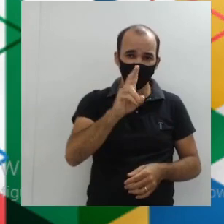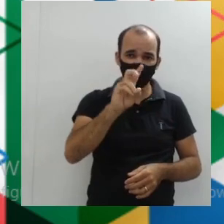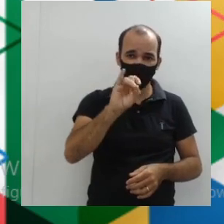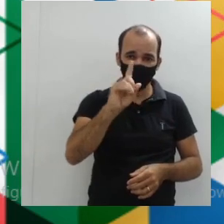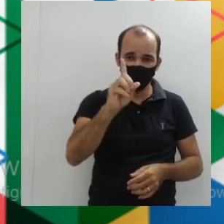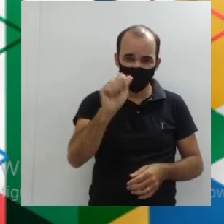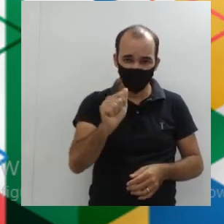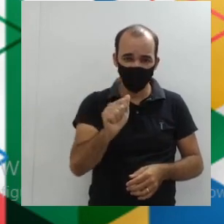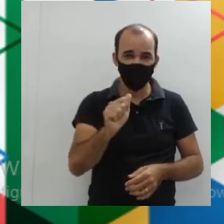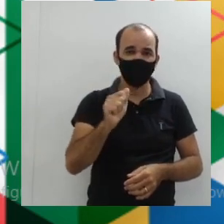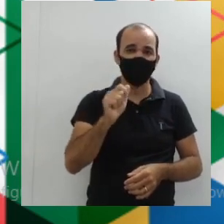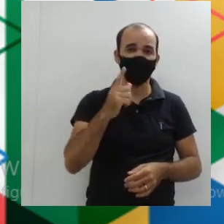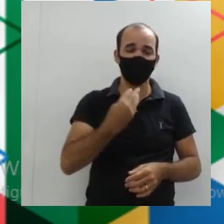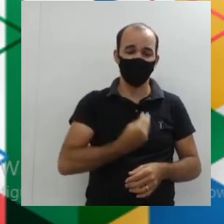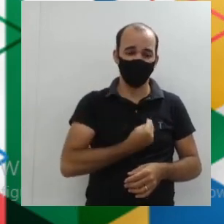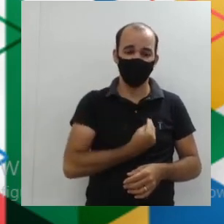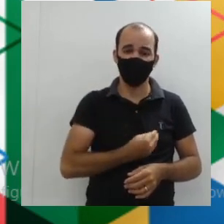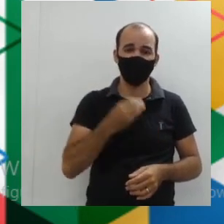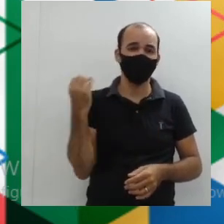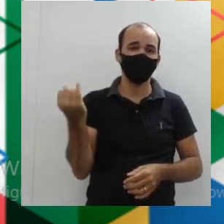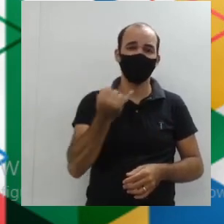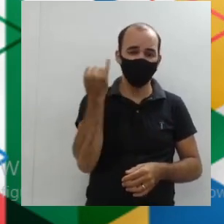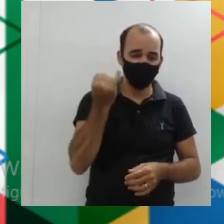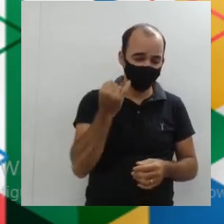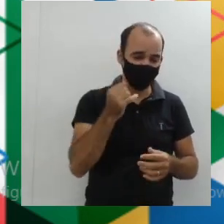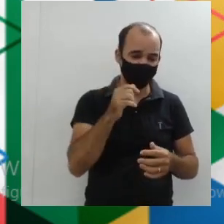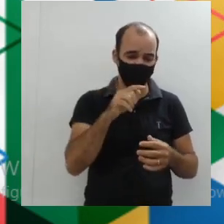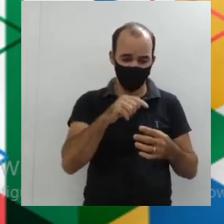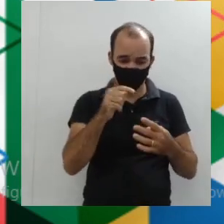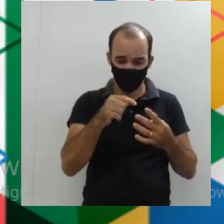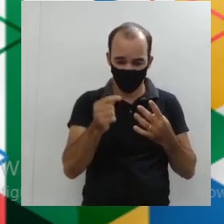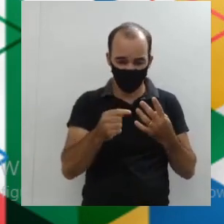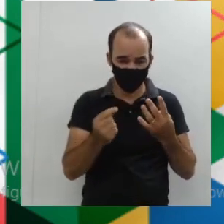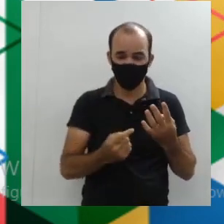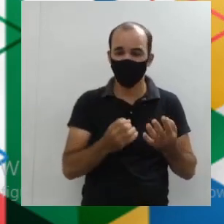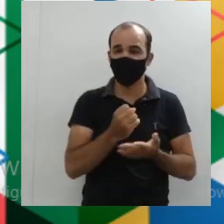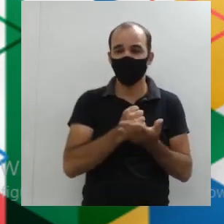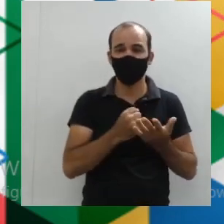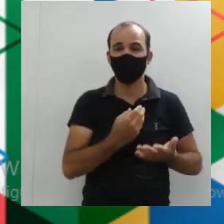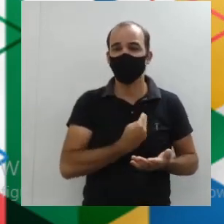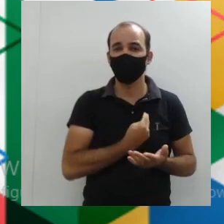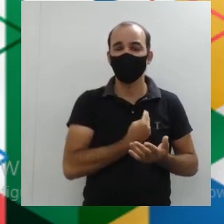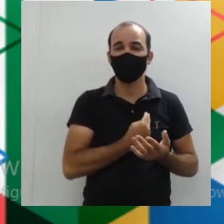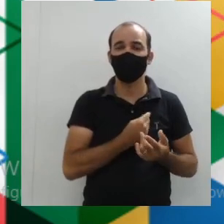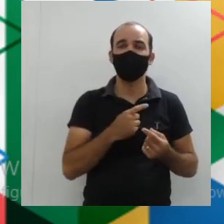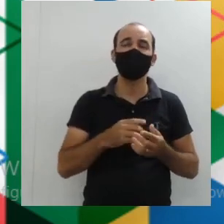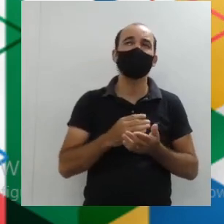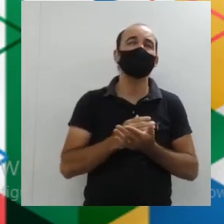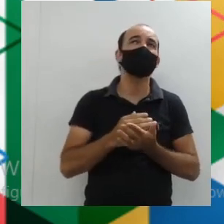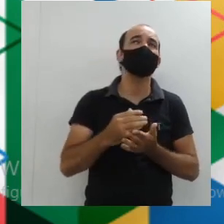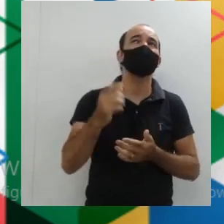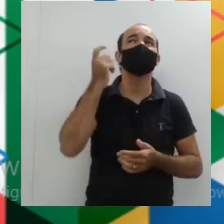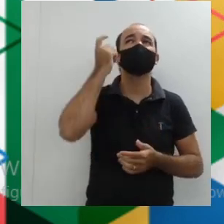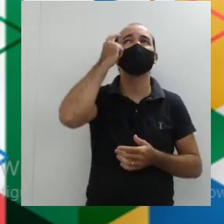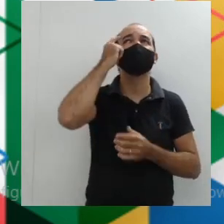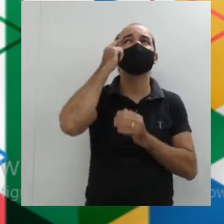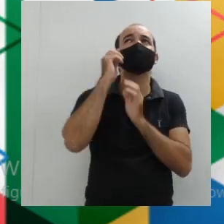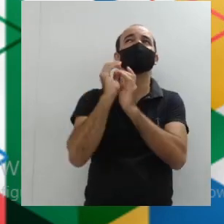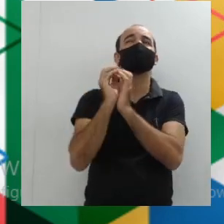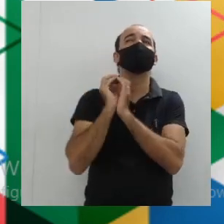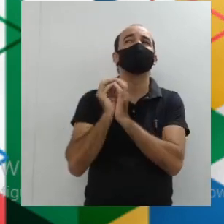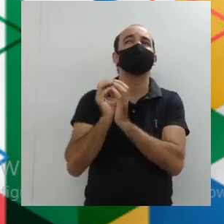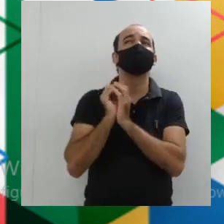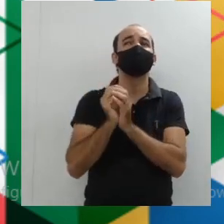aquilo que é o ideal para a minha vida. Quando eu começo a fazer as reflexões, como eu começo a fazer as